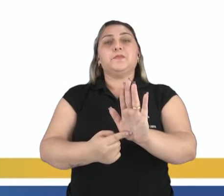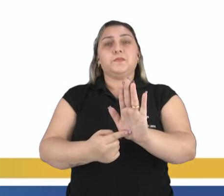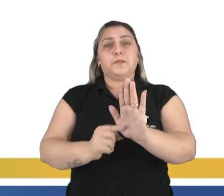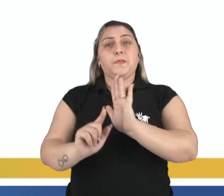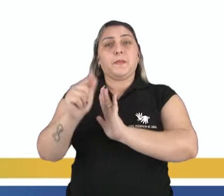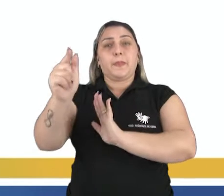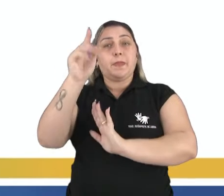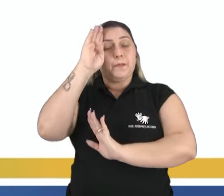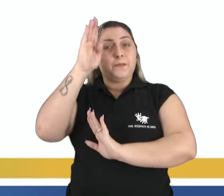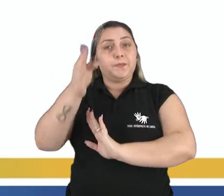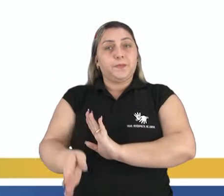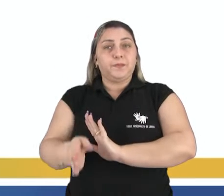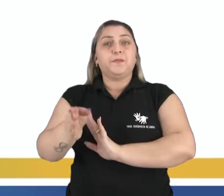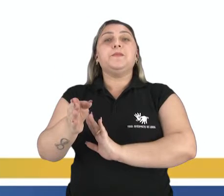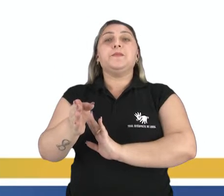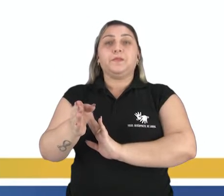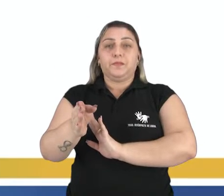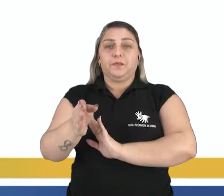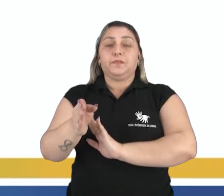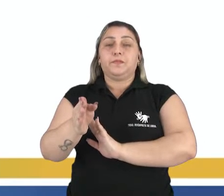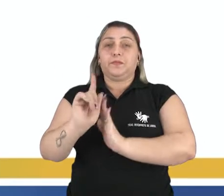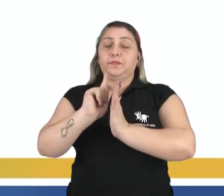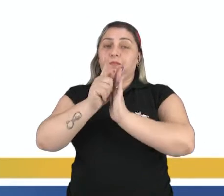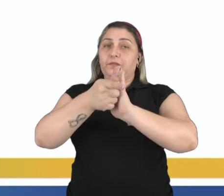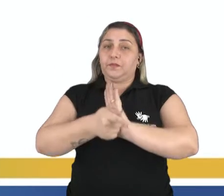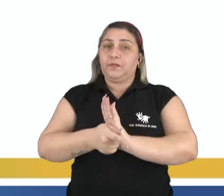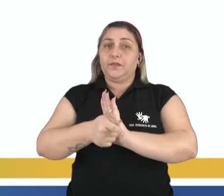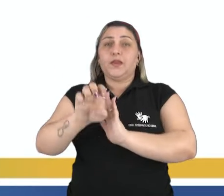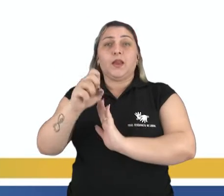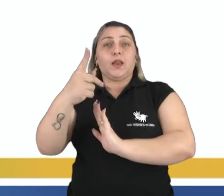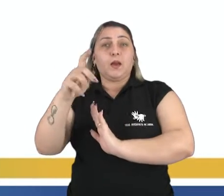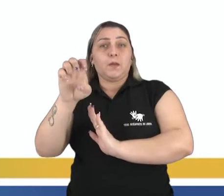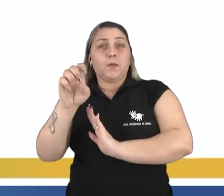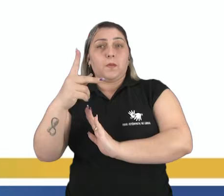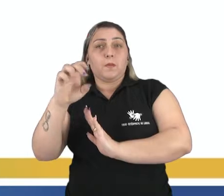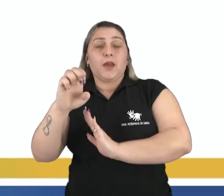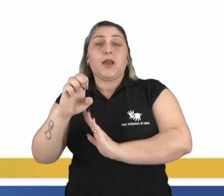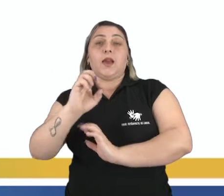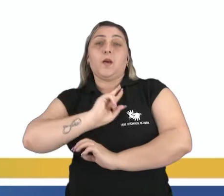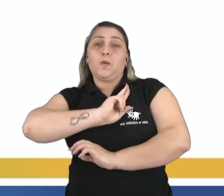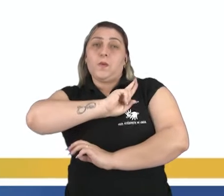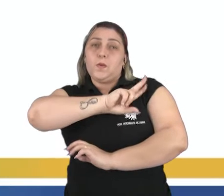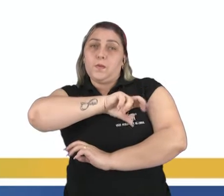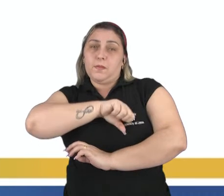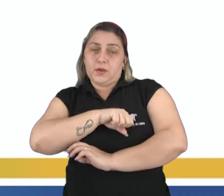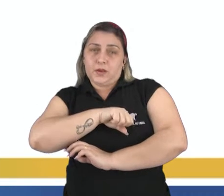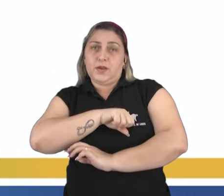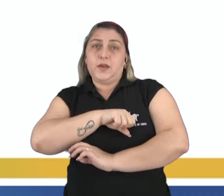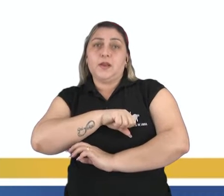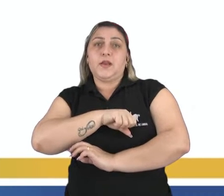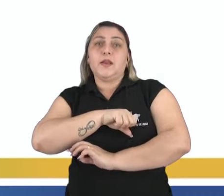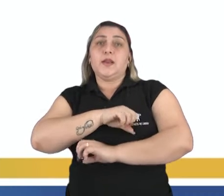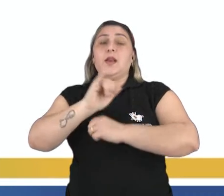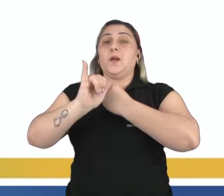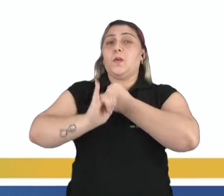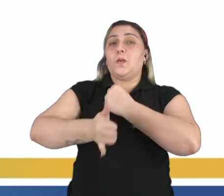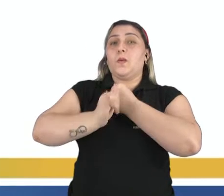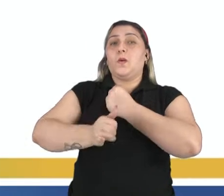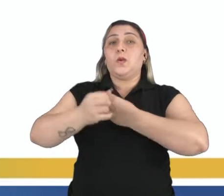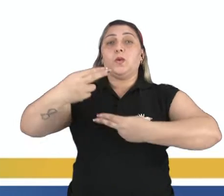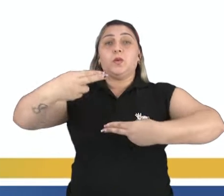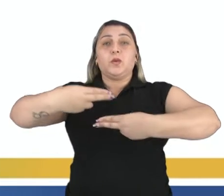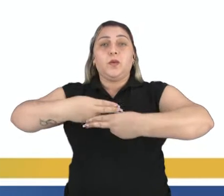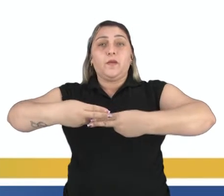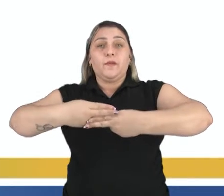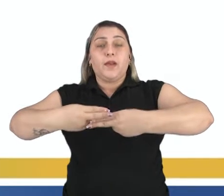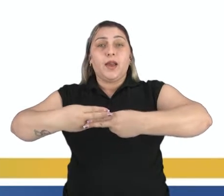estes principais subgêneros que nós temos: a epopeia, o romance, conto, novela, fábula.